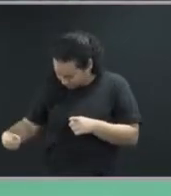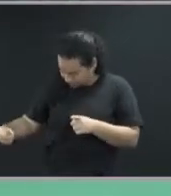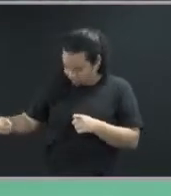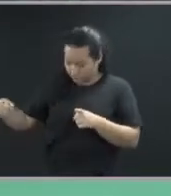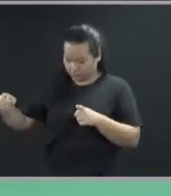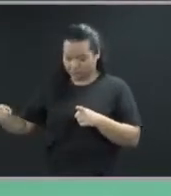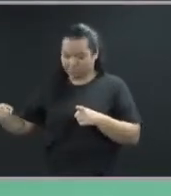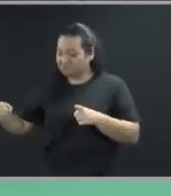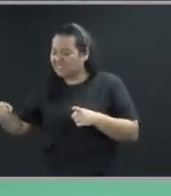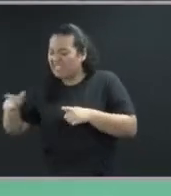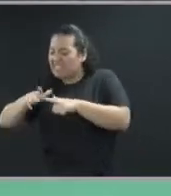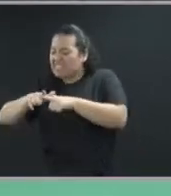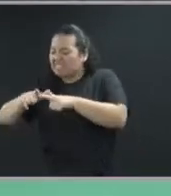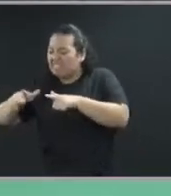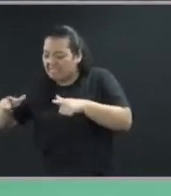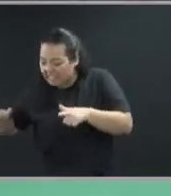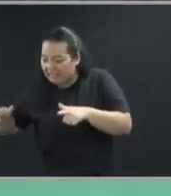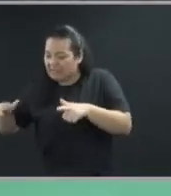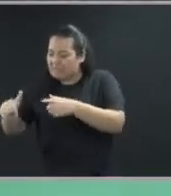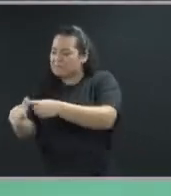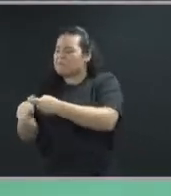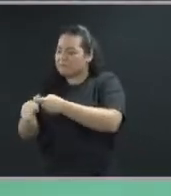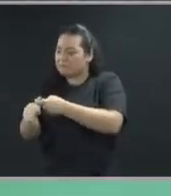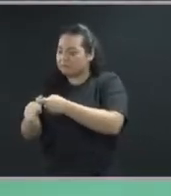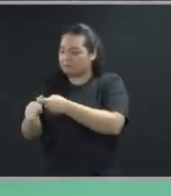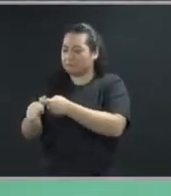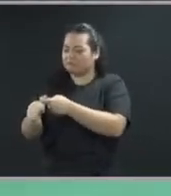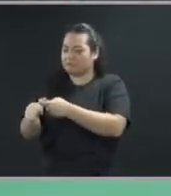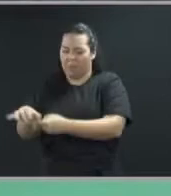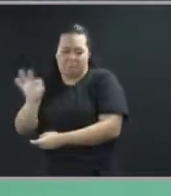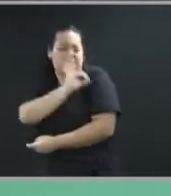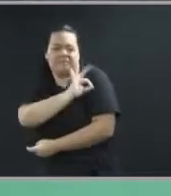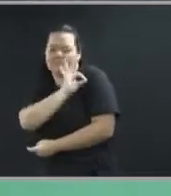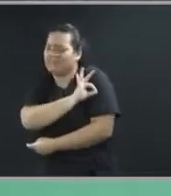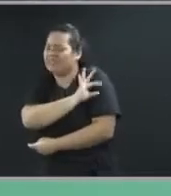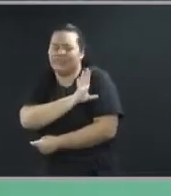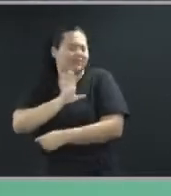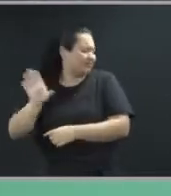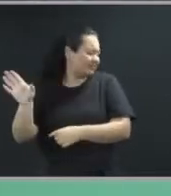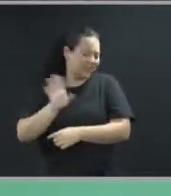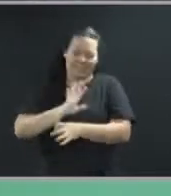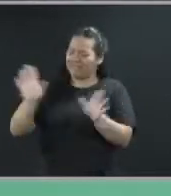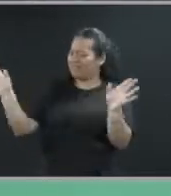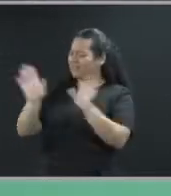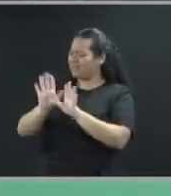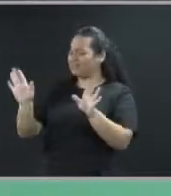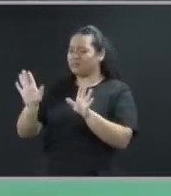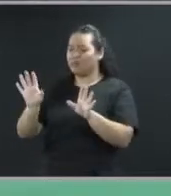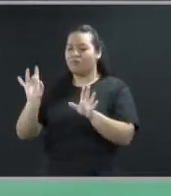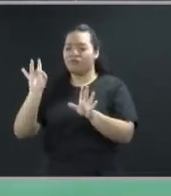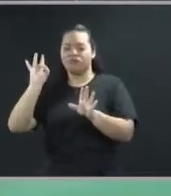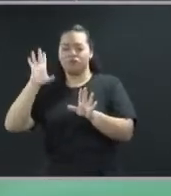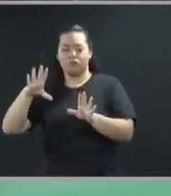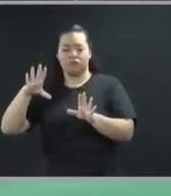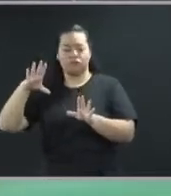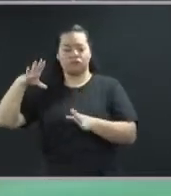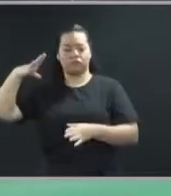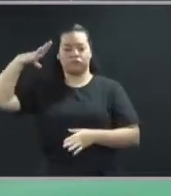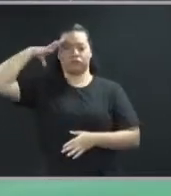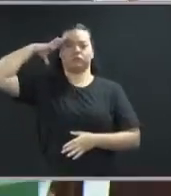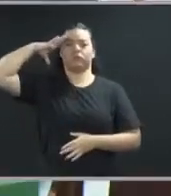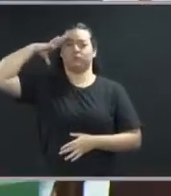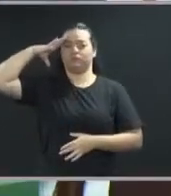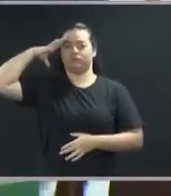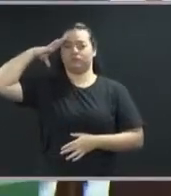senhores, nem Polícia Civil, nem Polícia Federal, nem ninguém. Só a polícia das